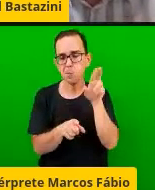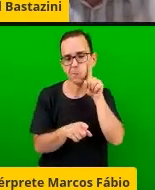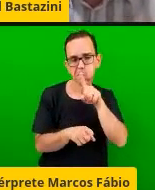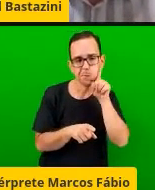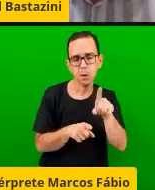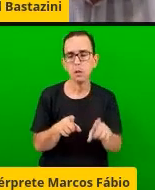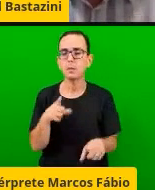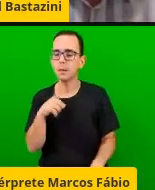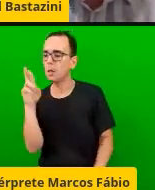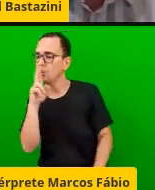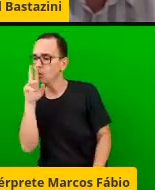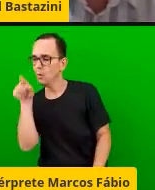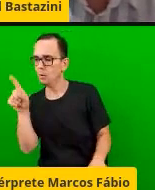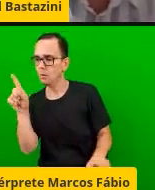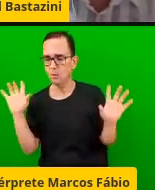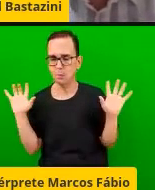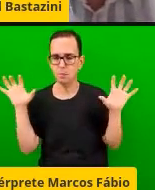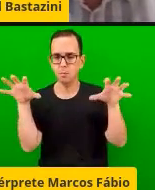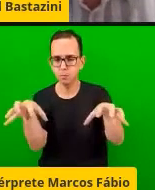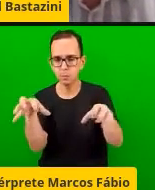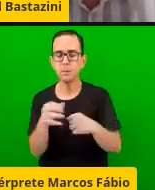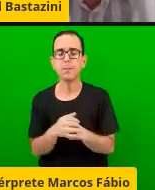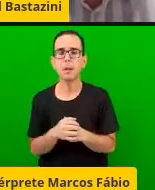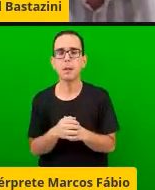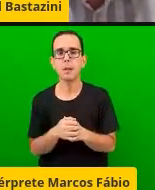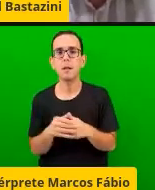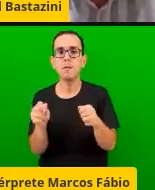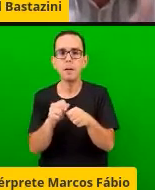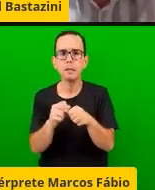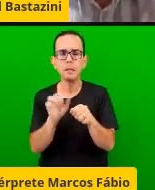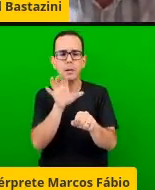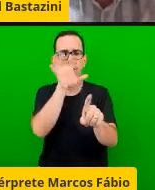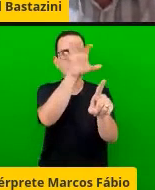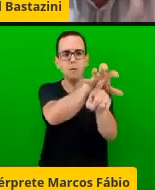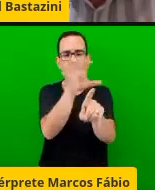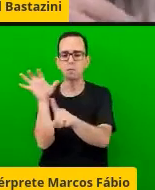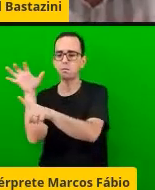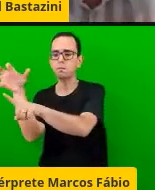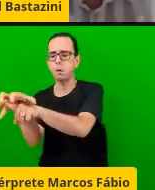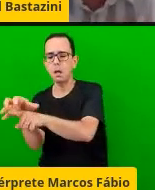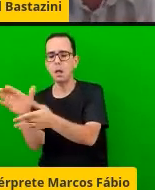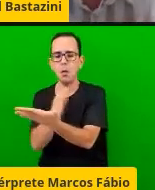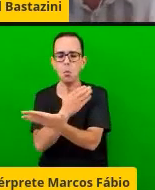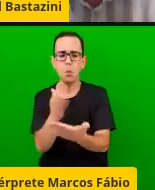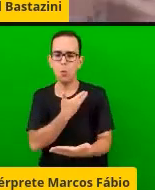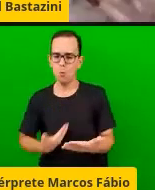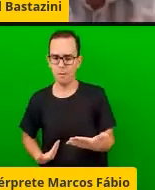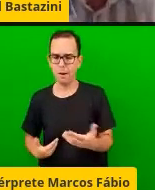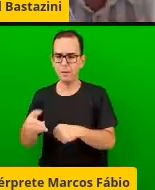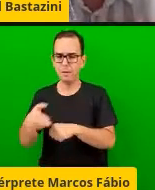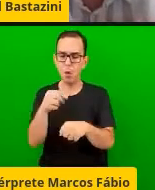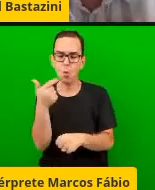União Soviética. Se ela exercer sua influência sobre determinado Estado nacional, os outros países